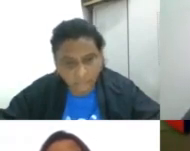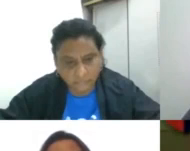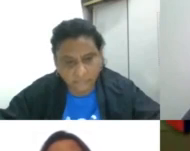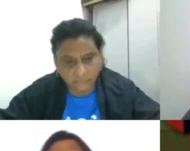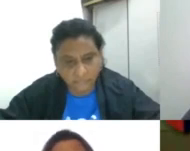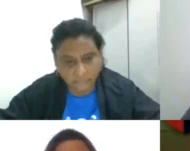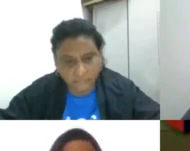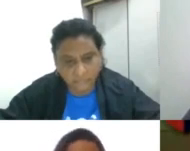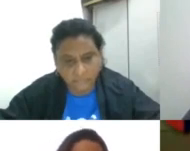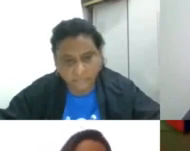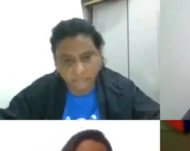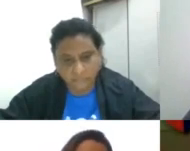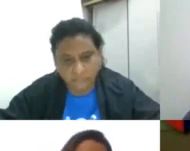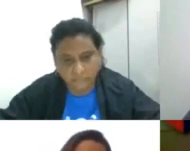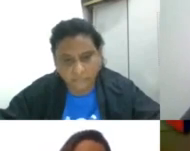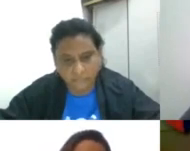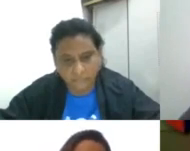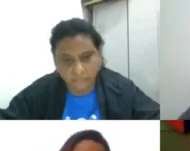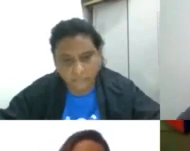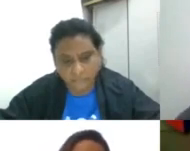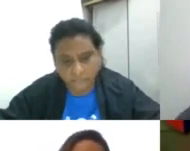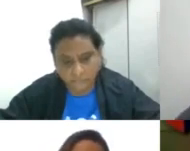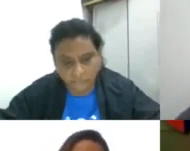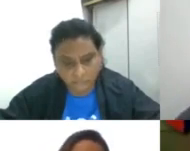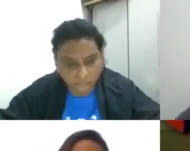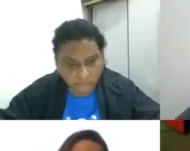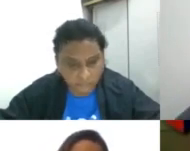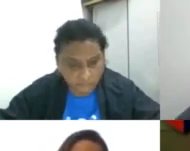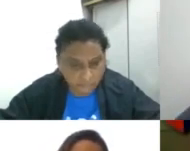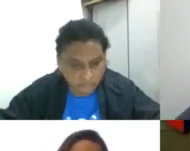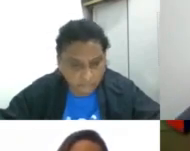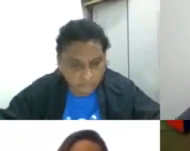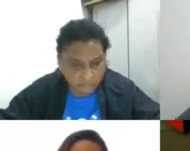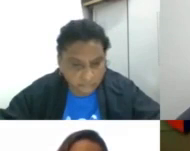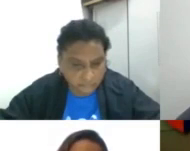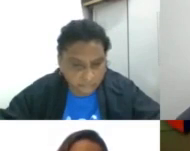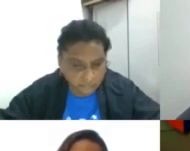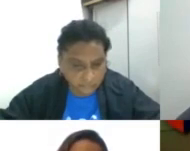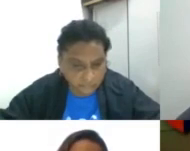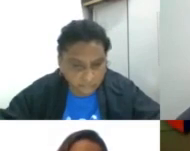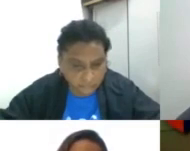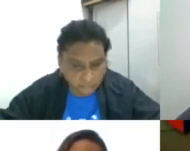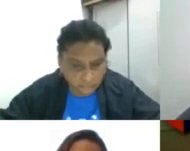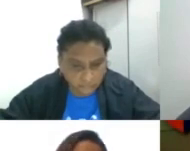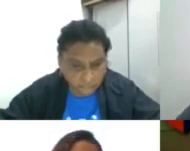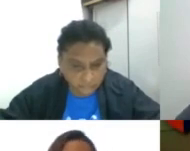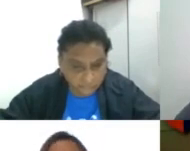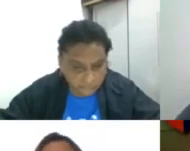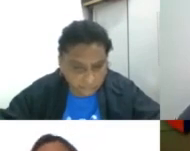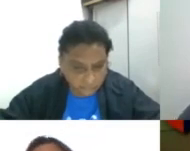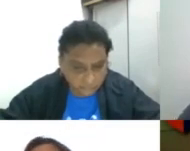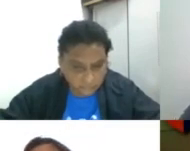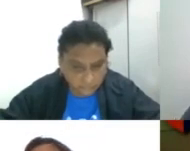alta demanda de utilização desses equipamentos a sensibilidade do TRM ela é muito elevada ele pode detectar em até 90%